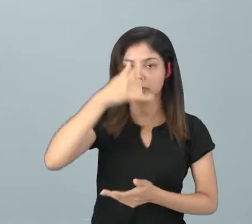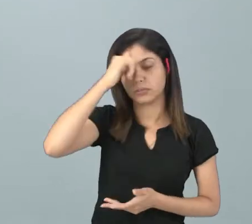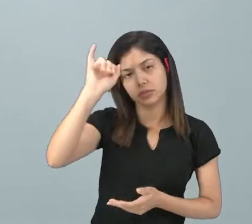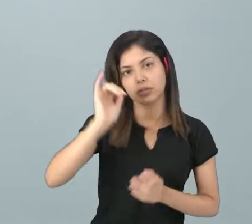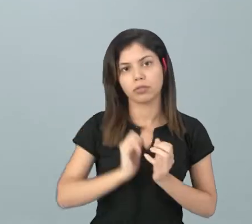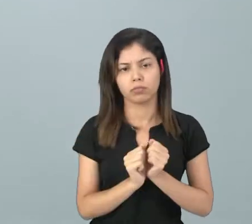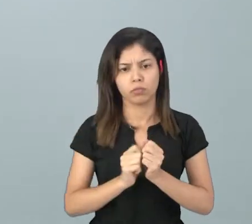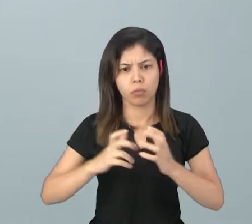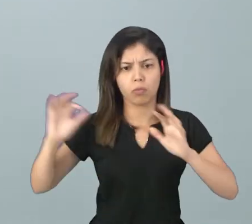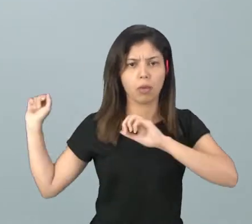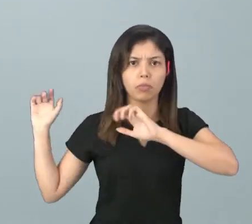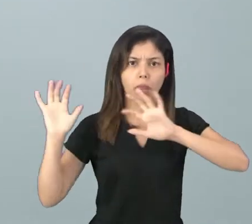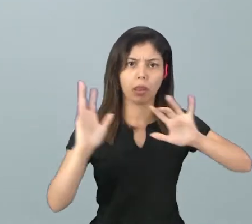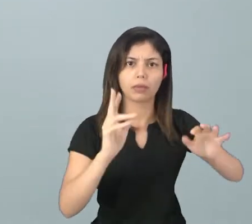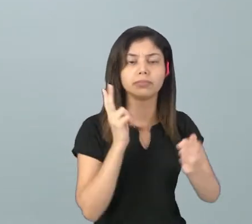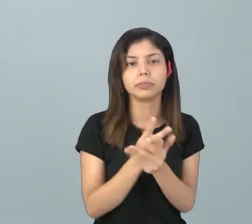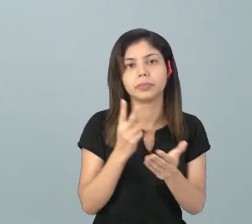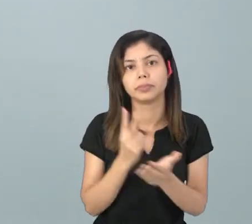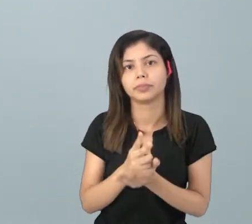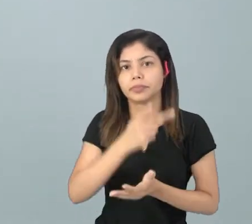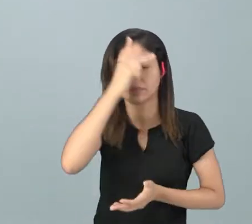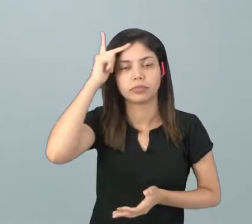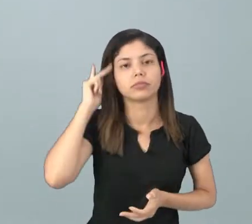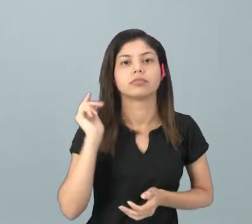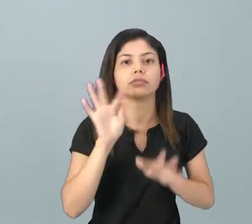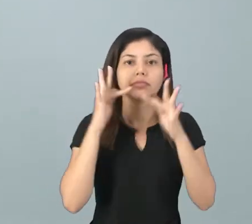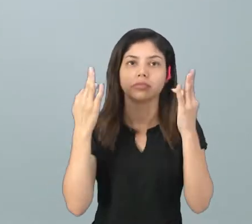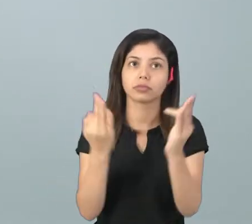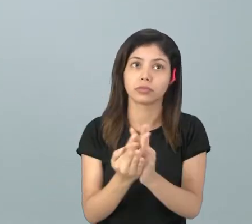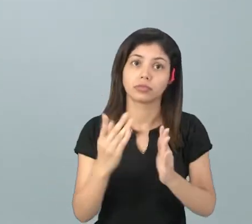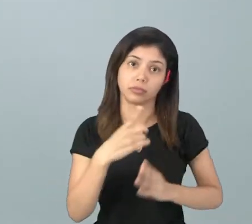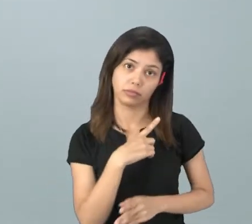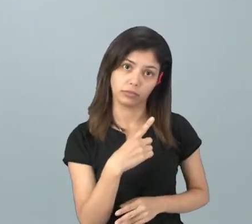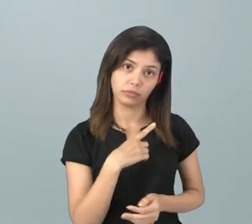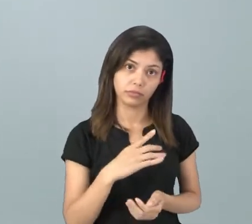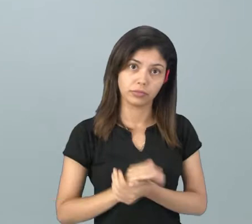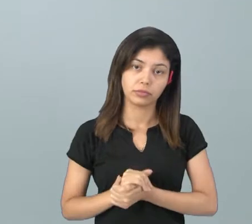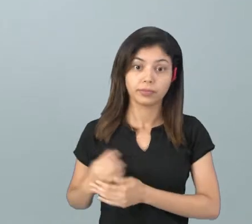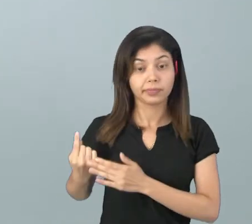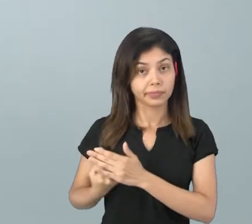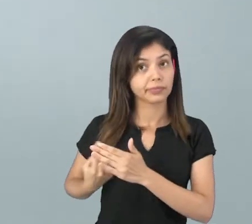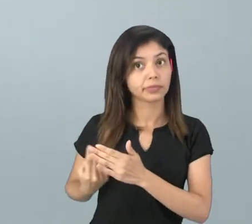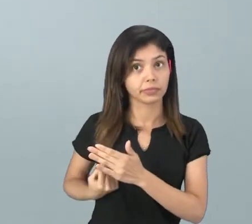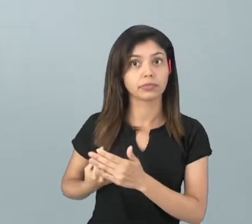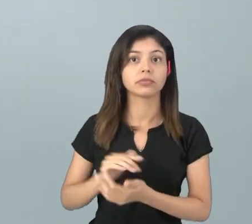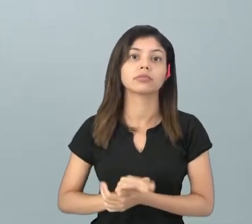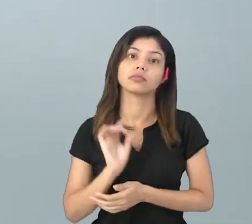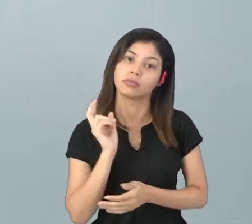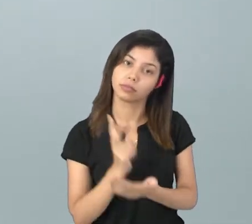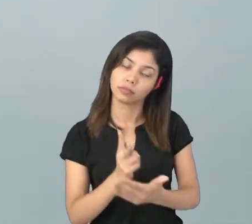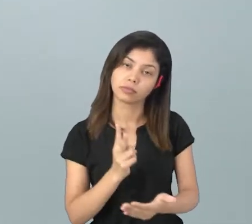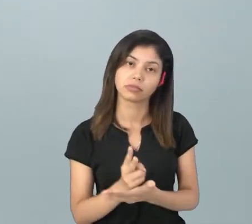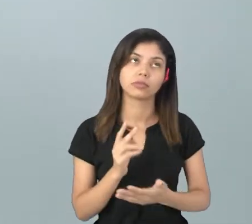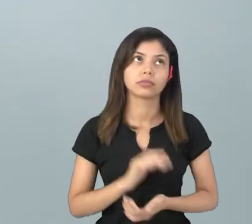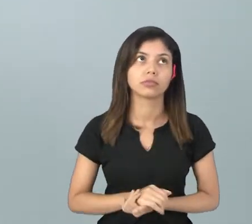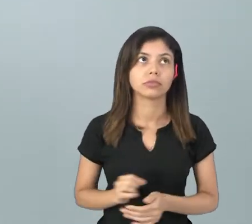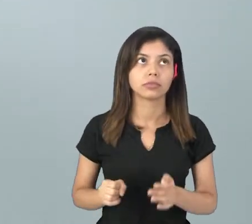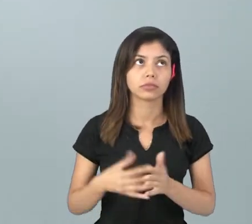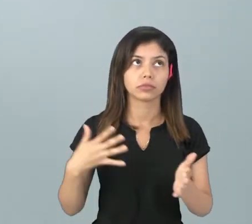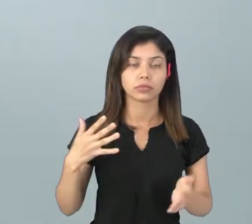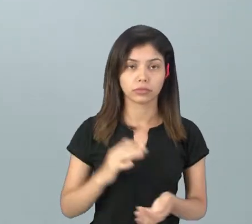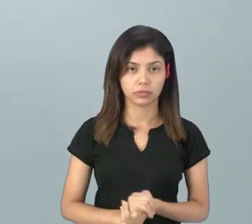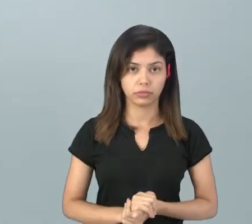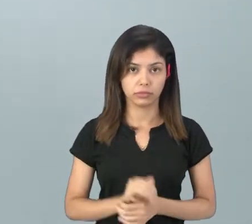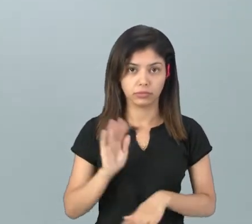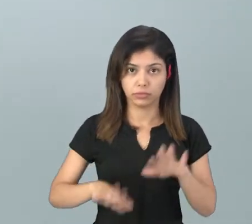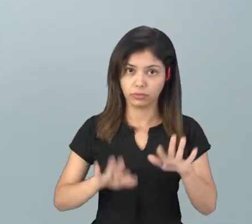evitar aglomeração mesmo entre familiares, né? Eu tenho me reservado, né, bastante, né? Muito